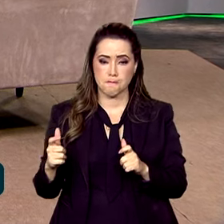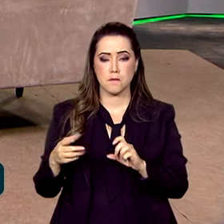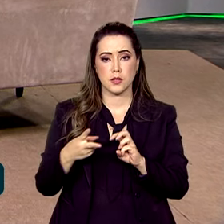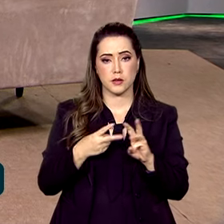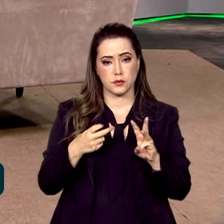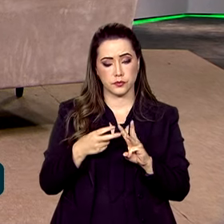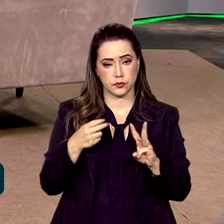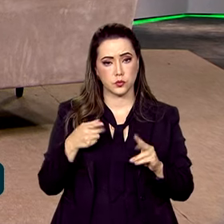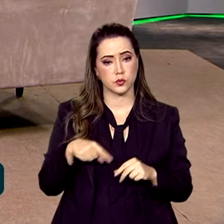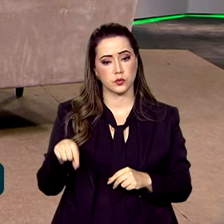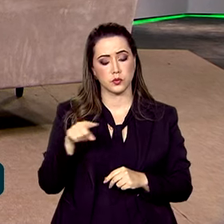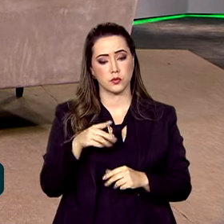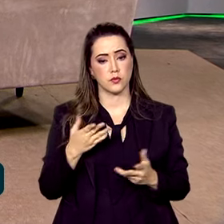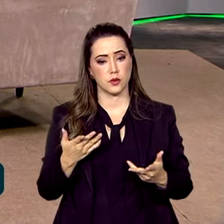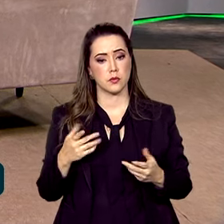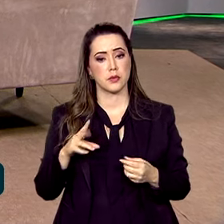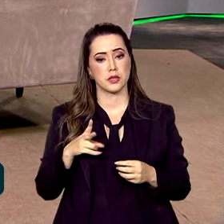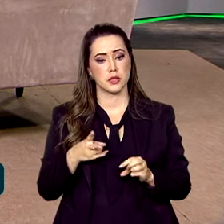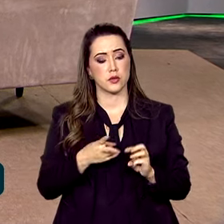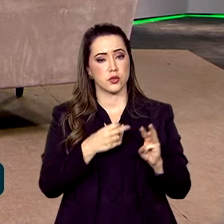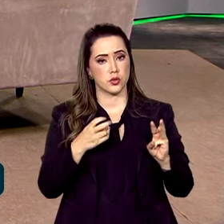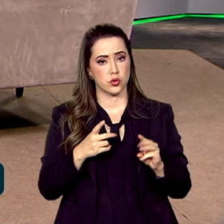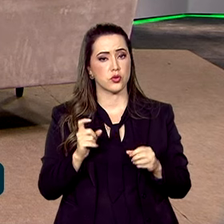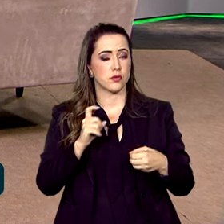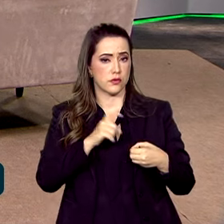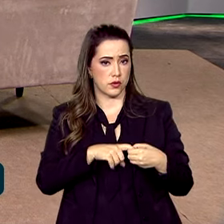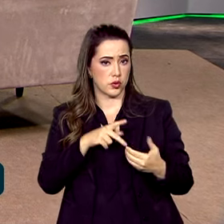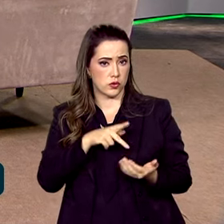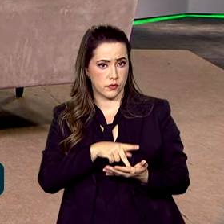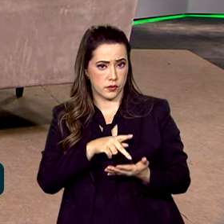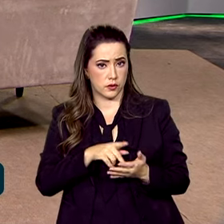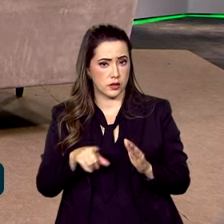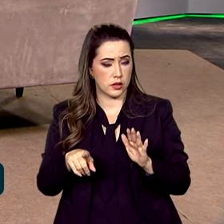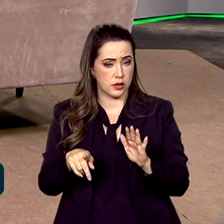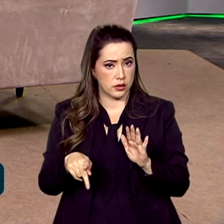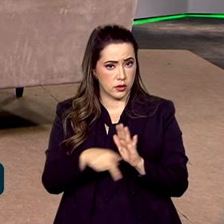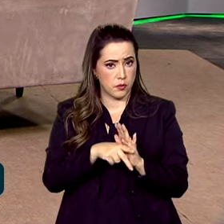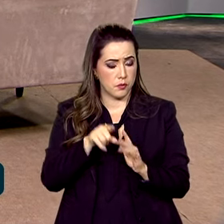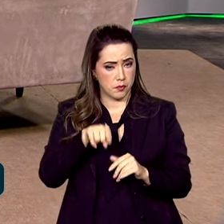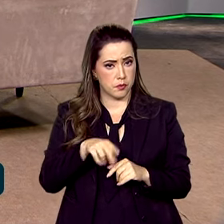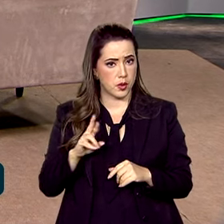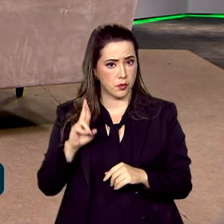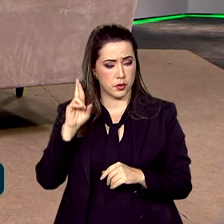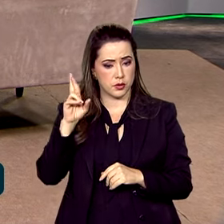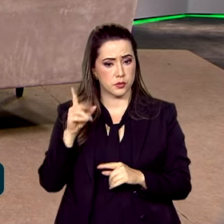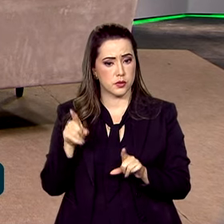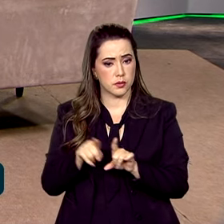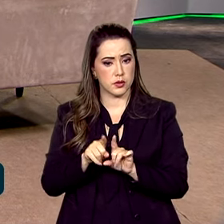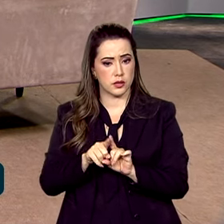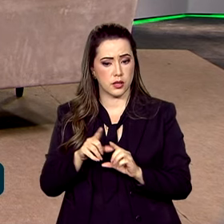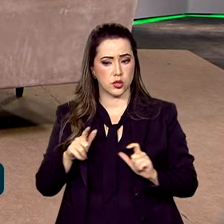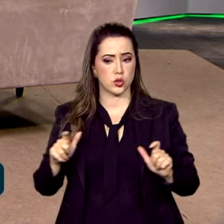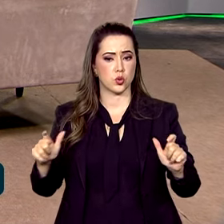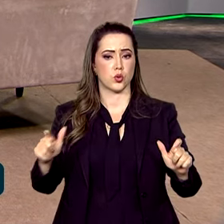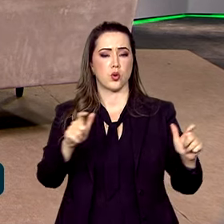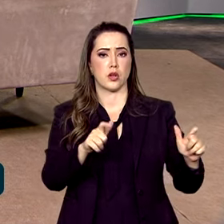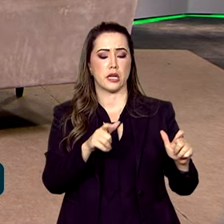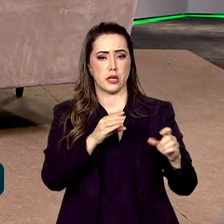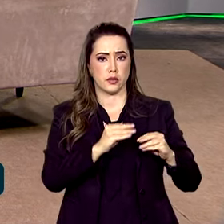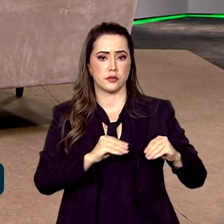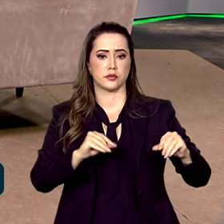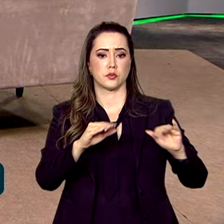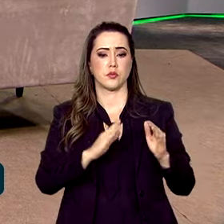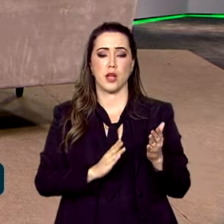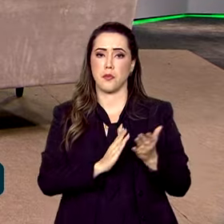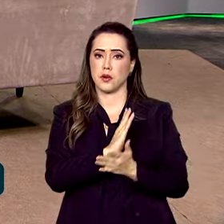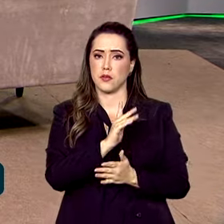esses os indígenas voltem, de fato, né, a ter o pleno domínio da área que foi demarcada,